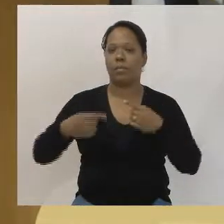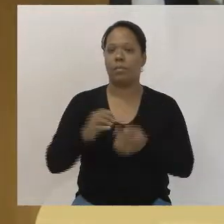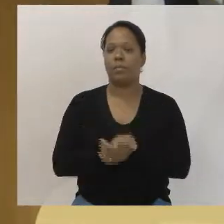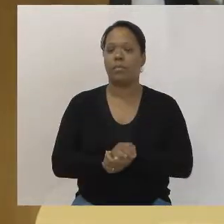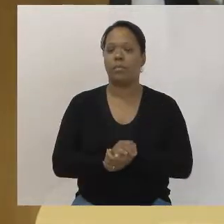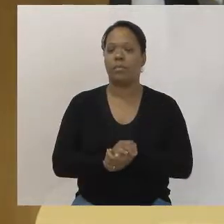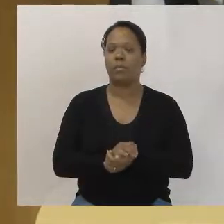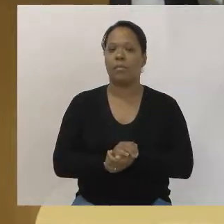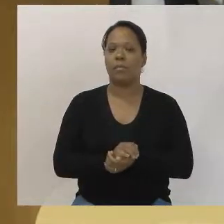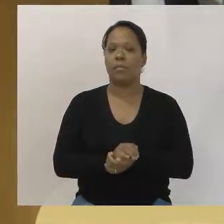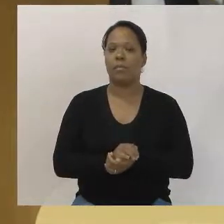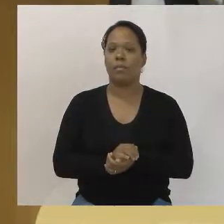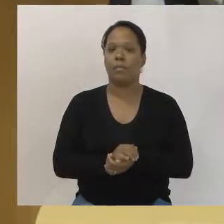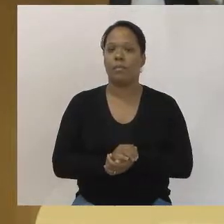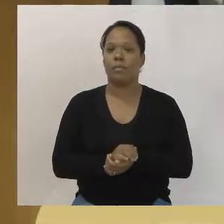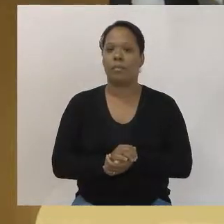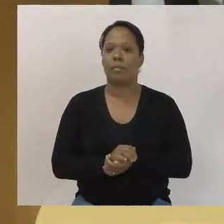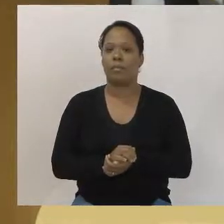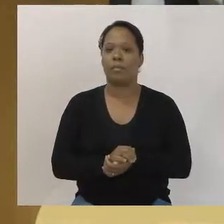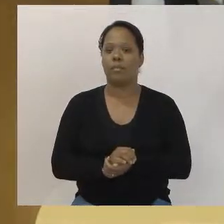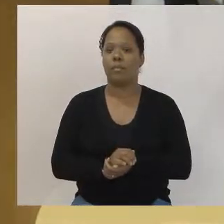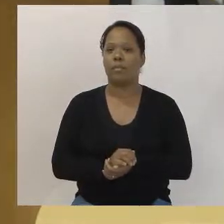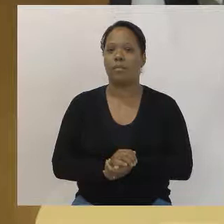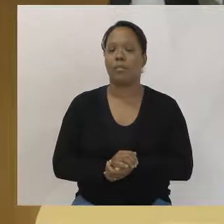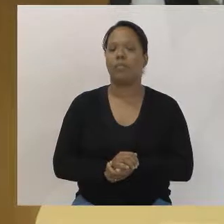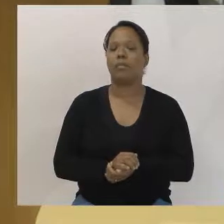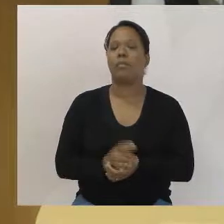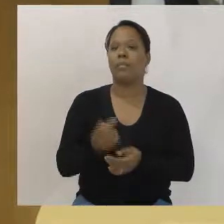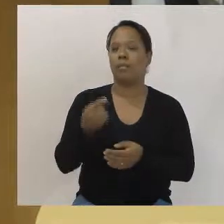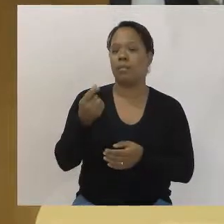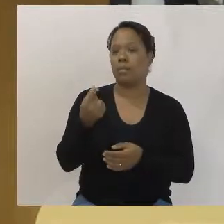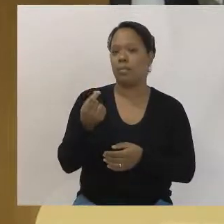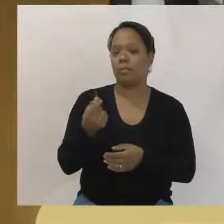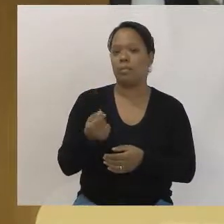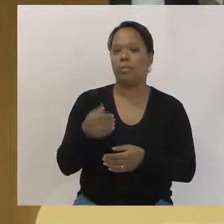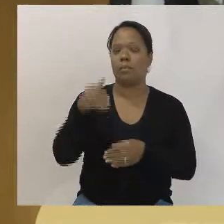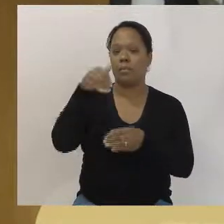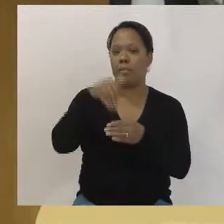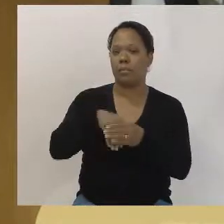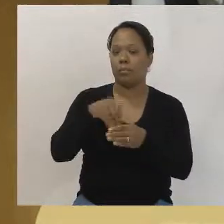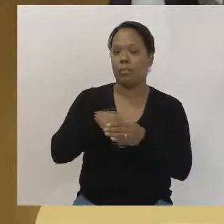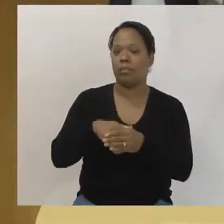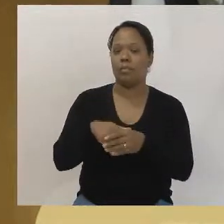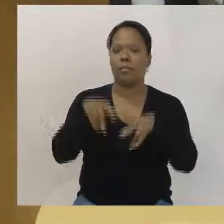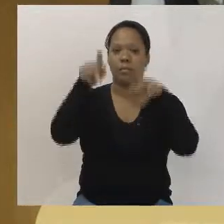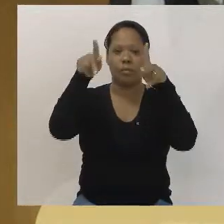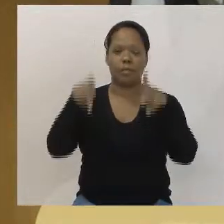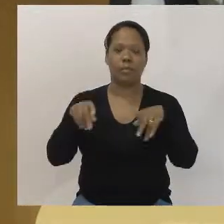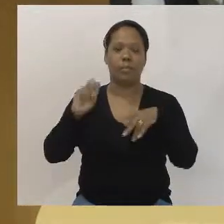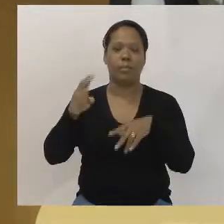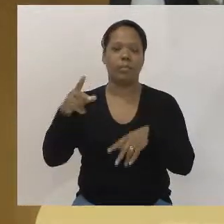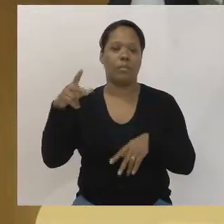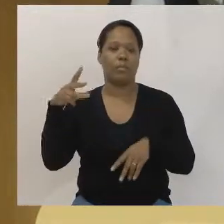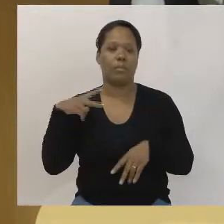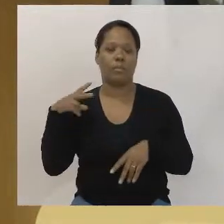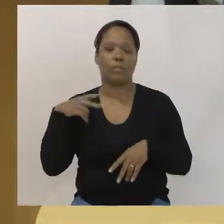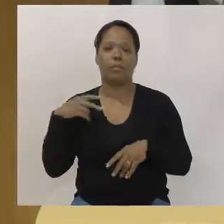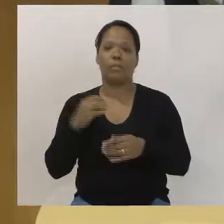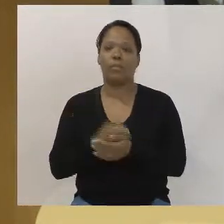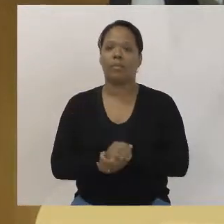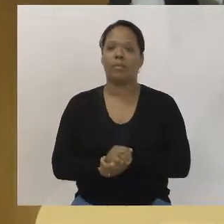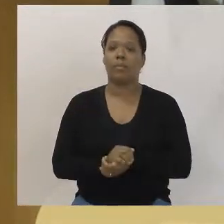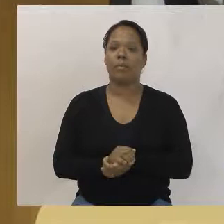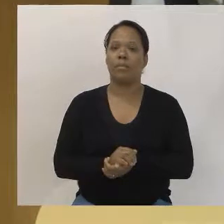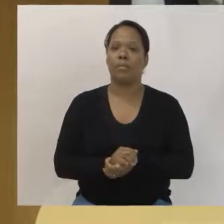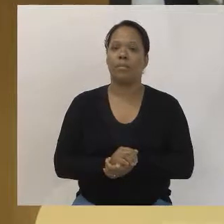transferências de recursos para entidades públicas e privadas bem como as regras para abertura de créditos